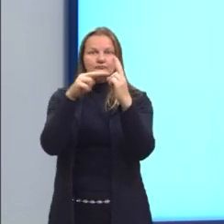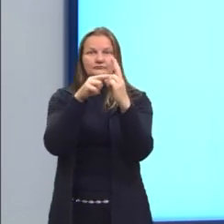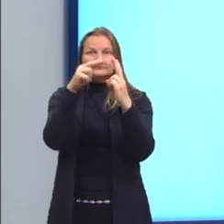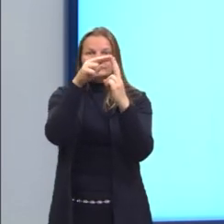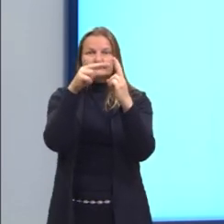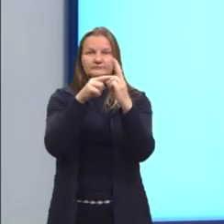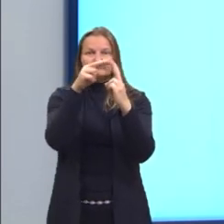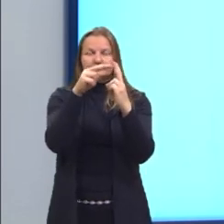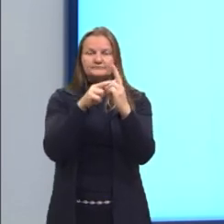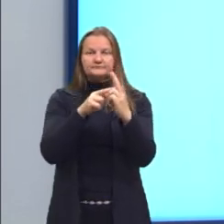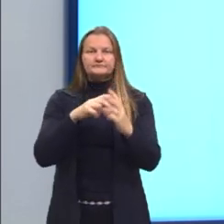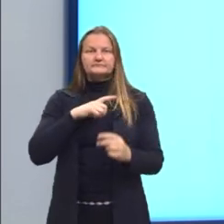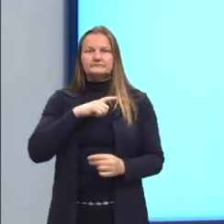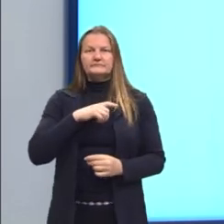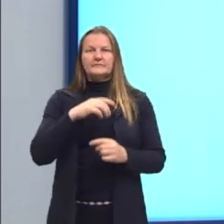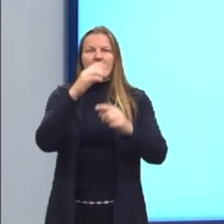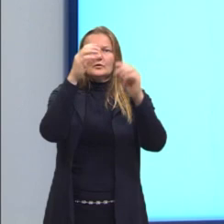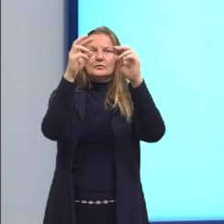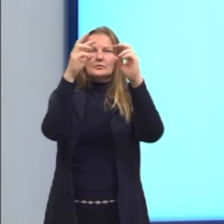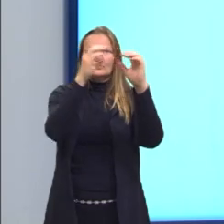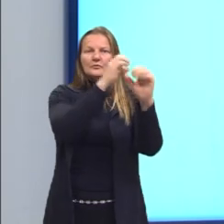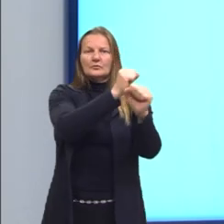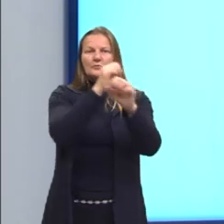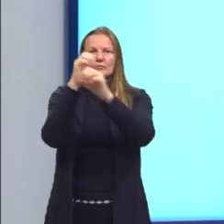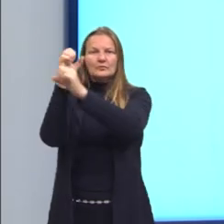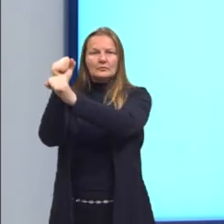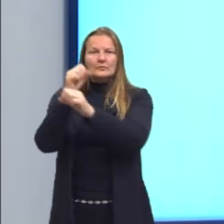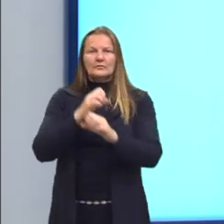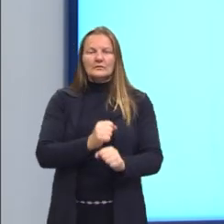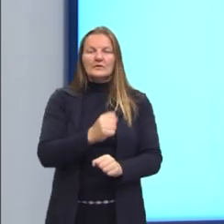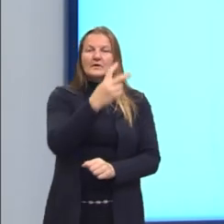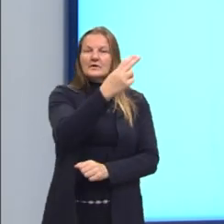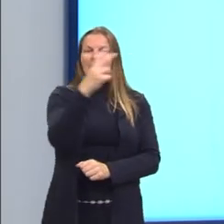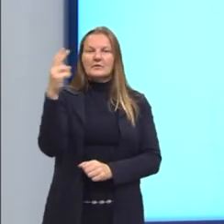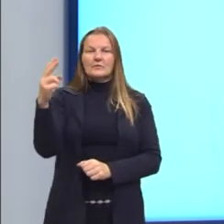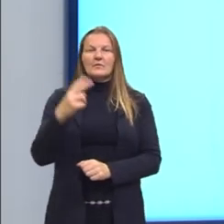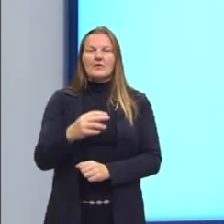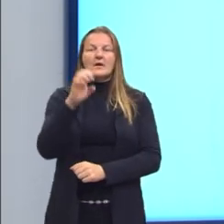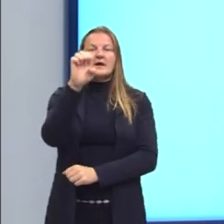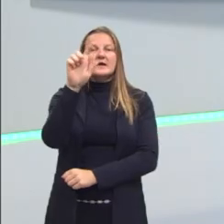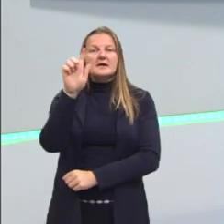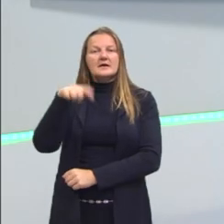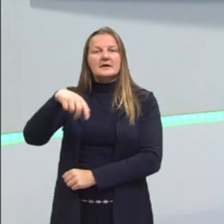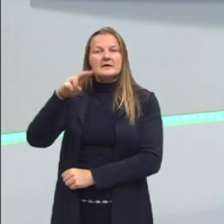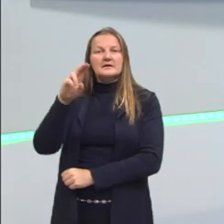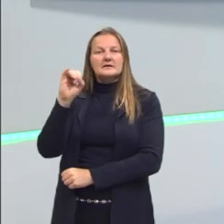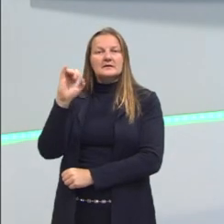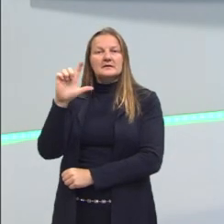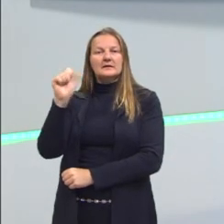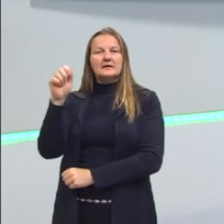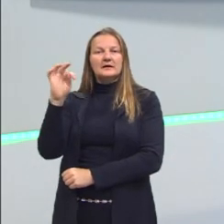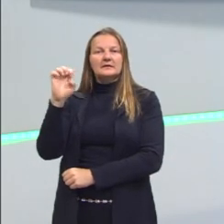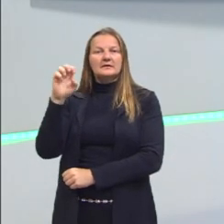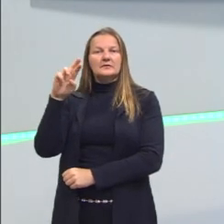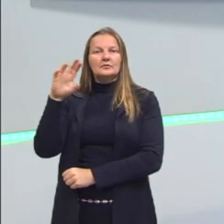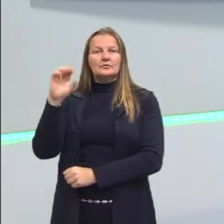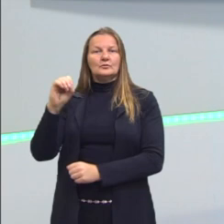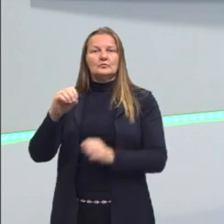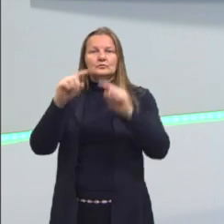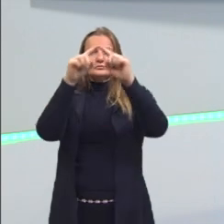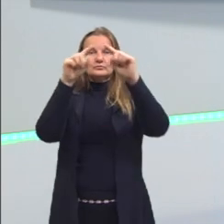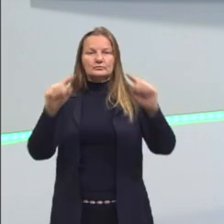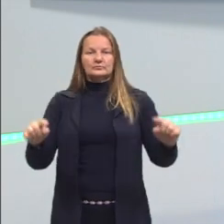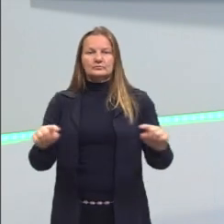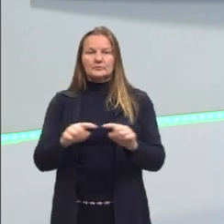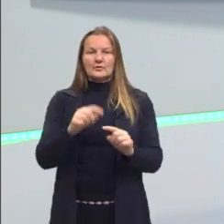quando a gente danifica essa figura tá ela recebe esse nome especial de tetraedro quando